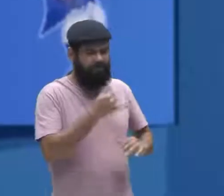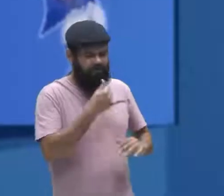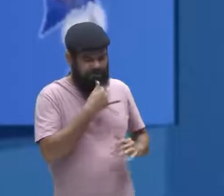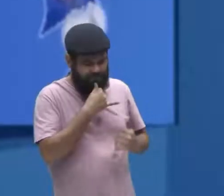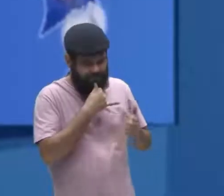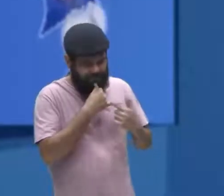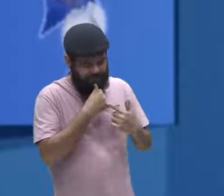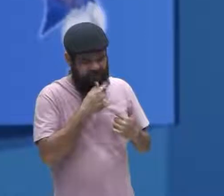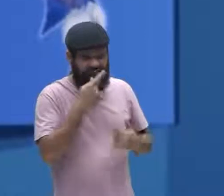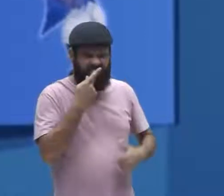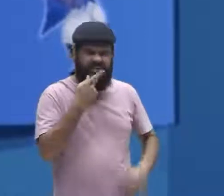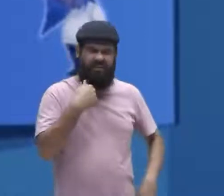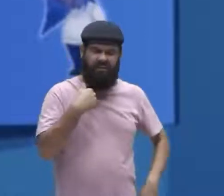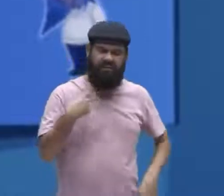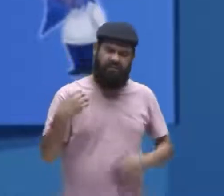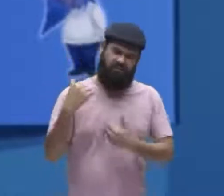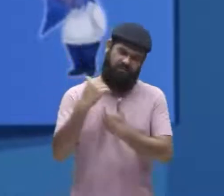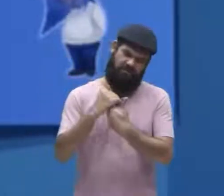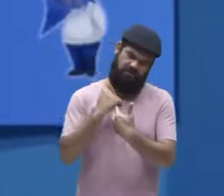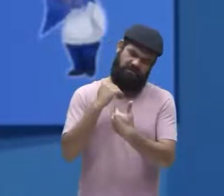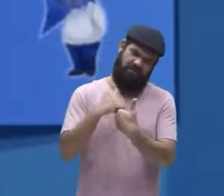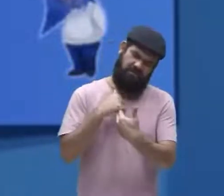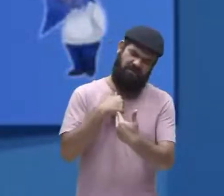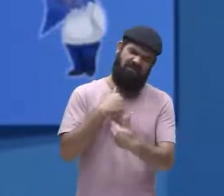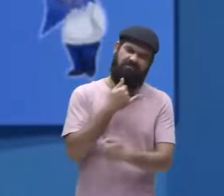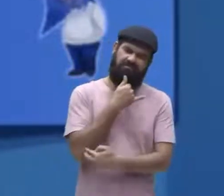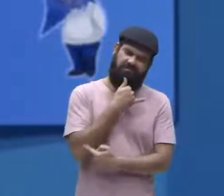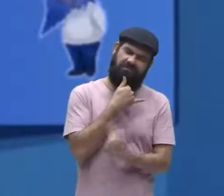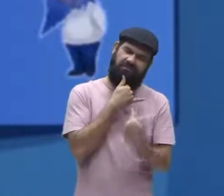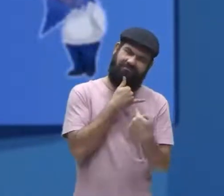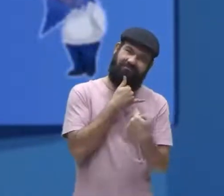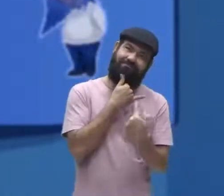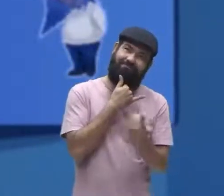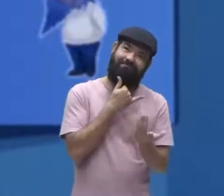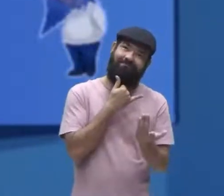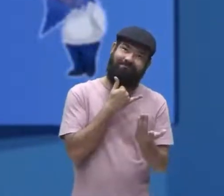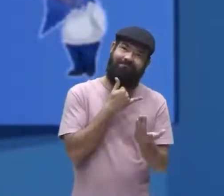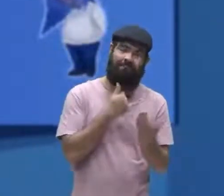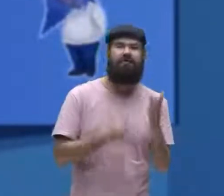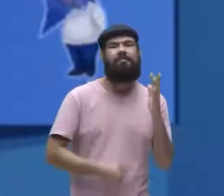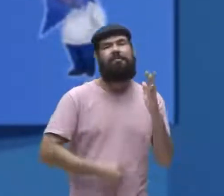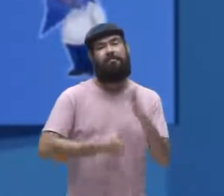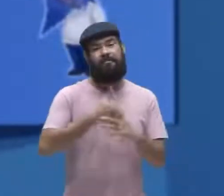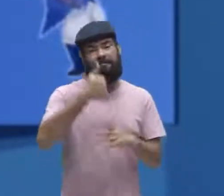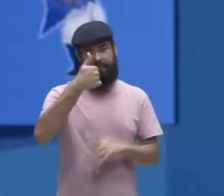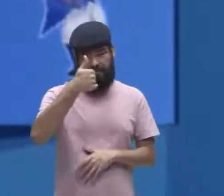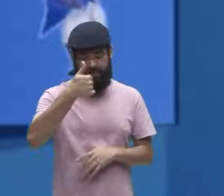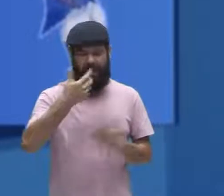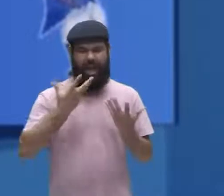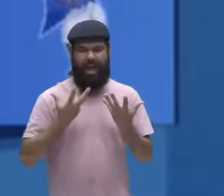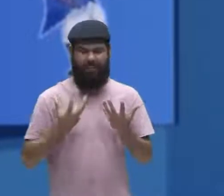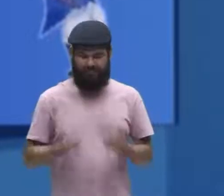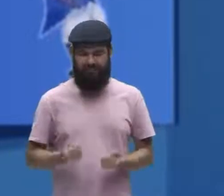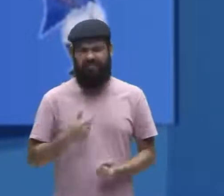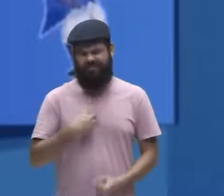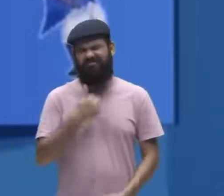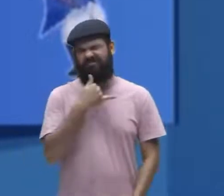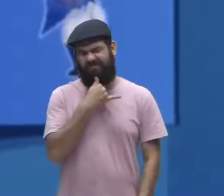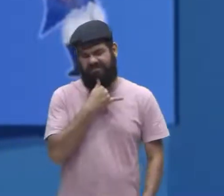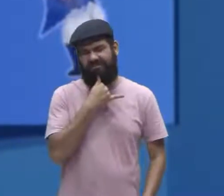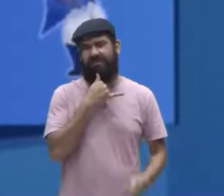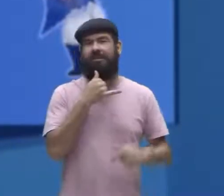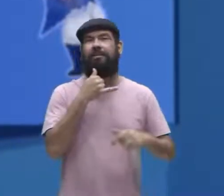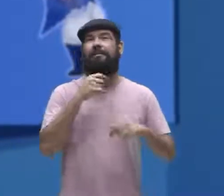para você mesmo, eu estou triste. É o primeiro momento, é aceitar que está triste. E